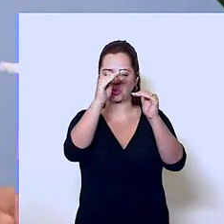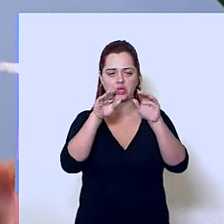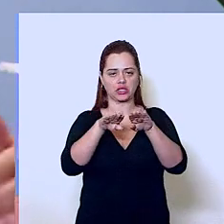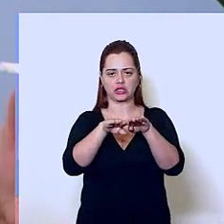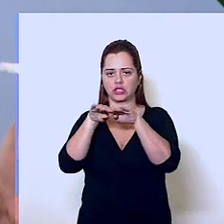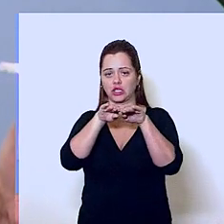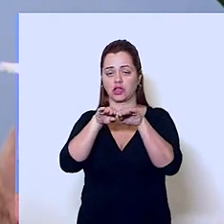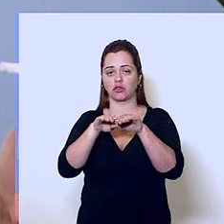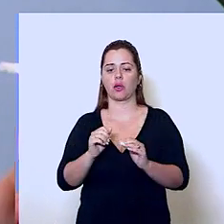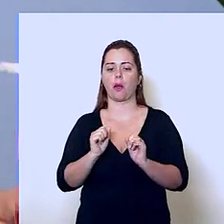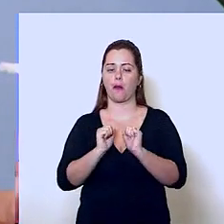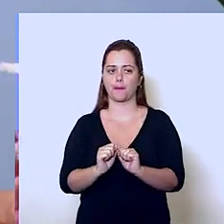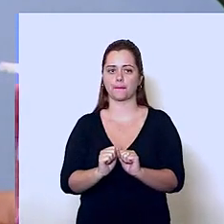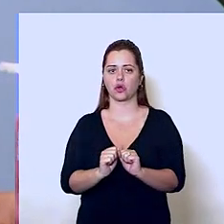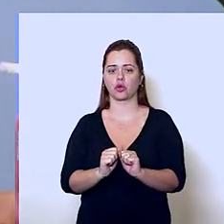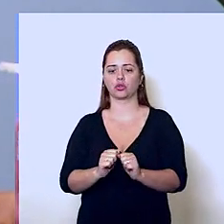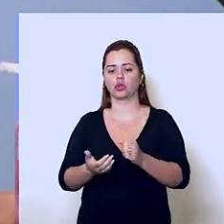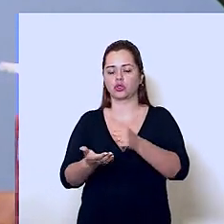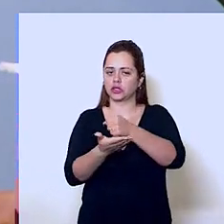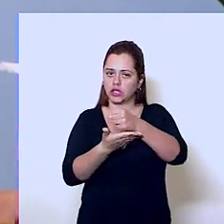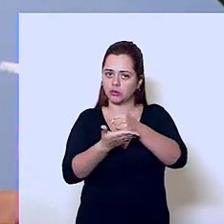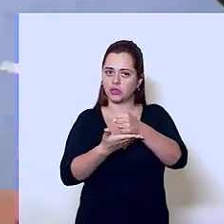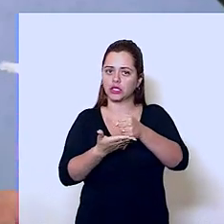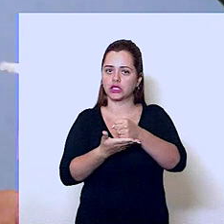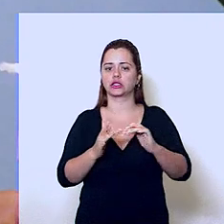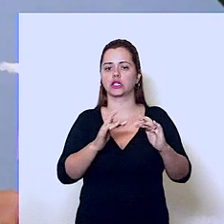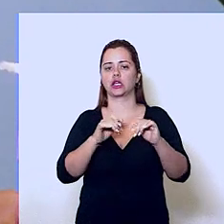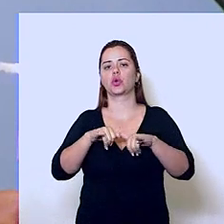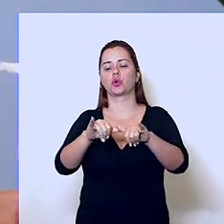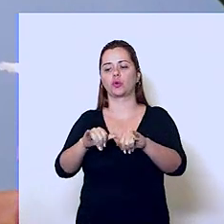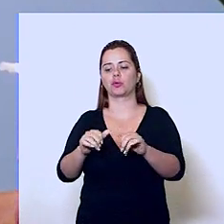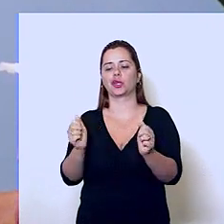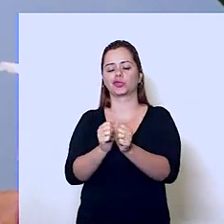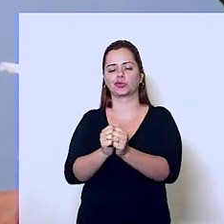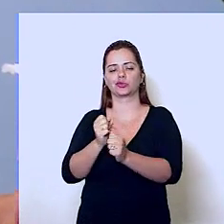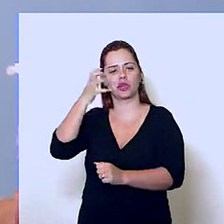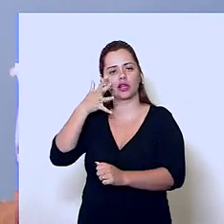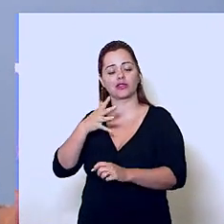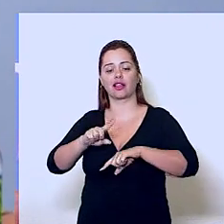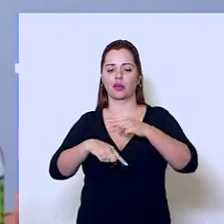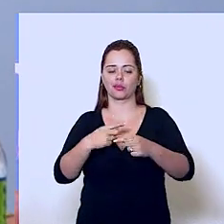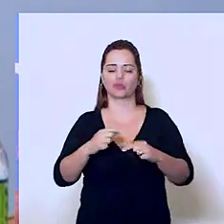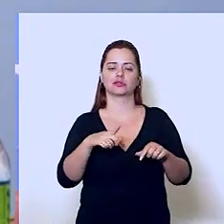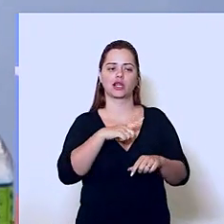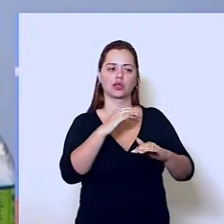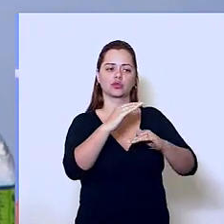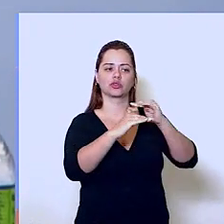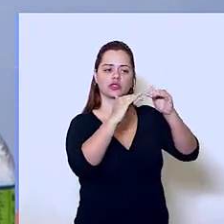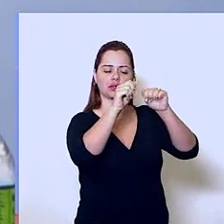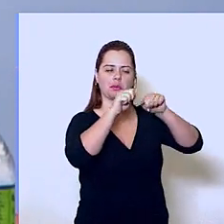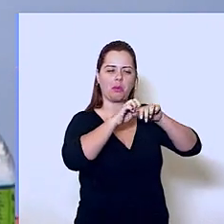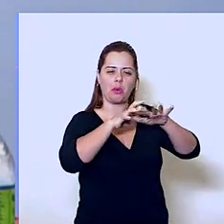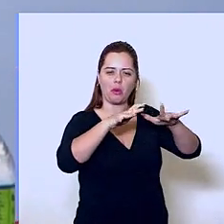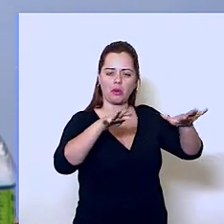digamos, restabelecer o comércio com aquele país, que depois teve um crescimento exponencial. O outro exemplo,